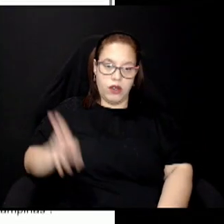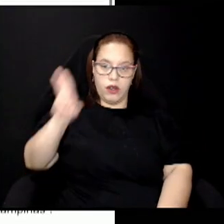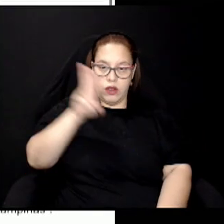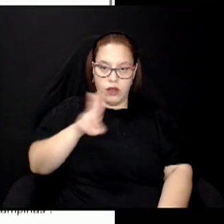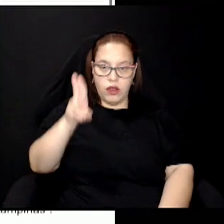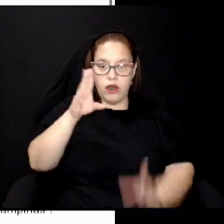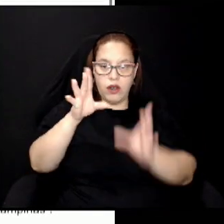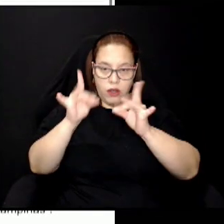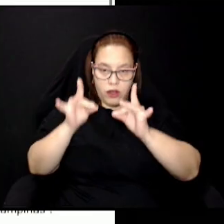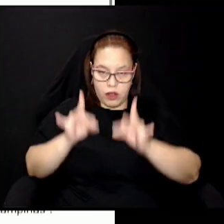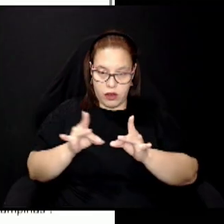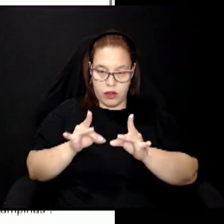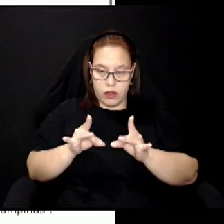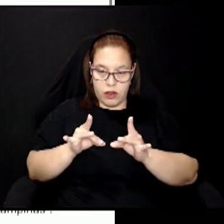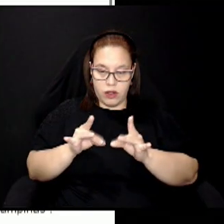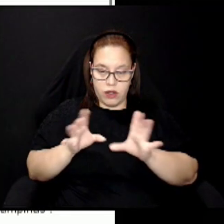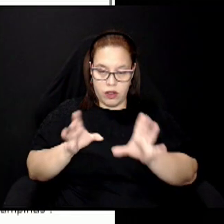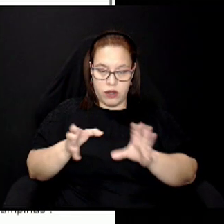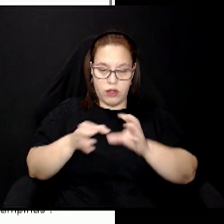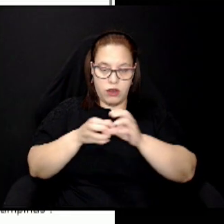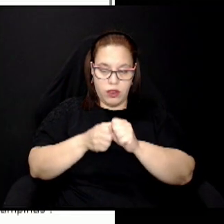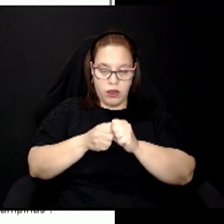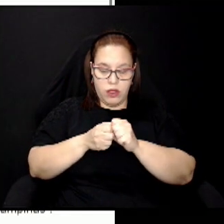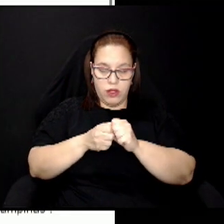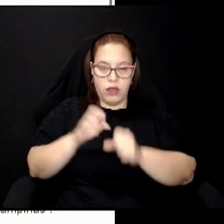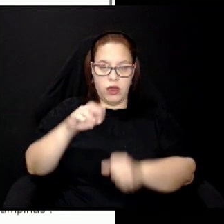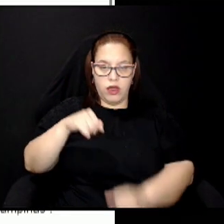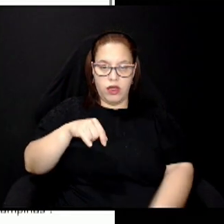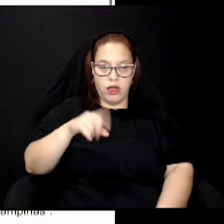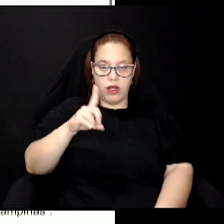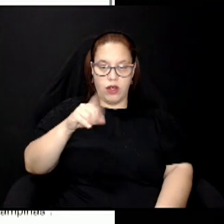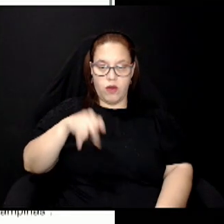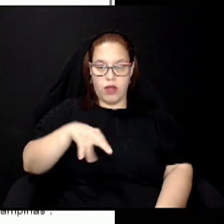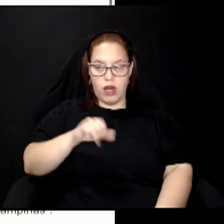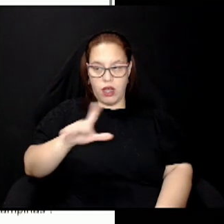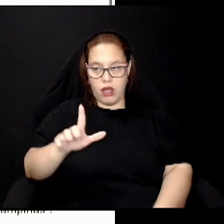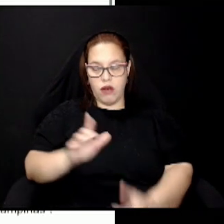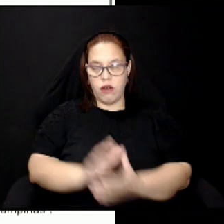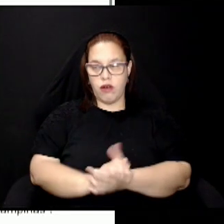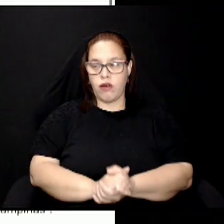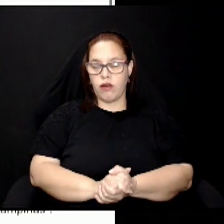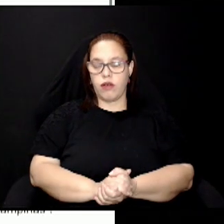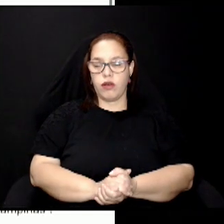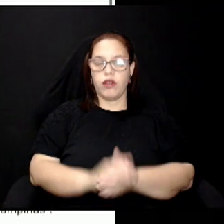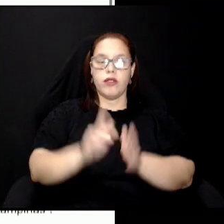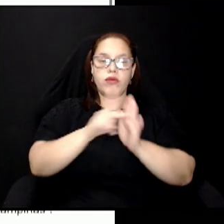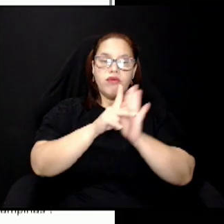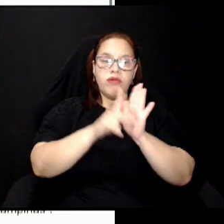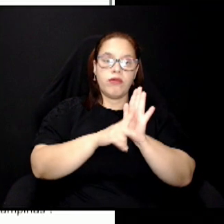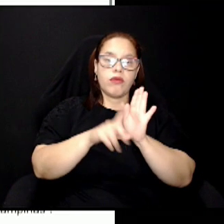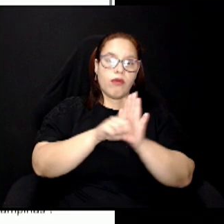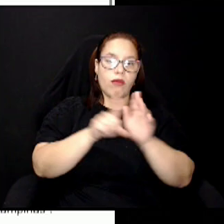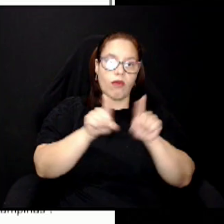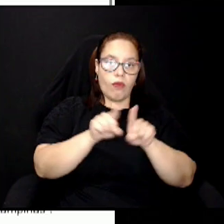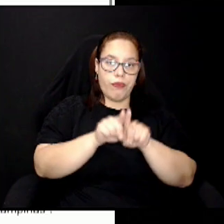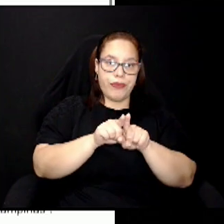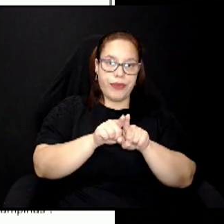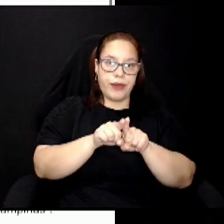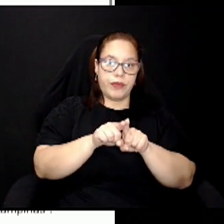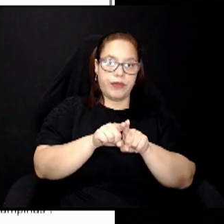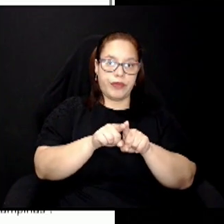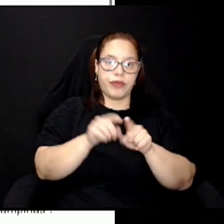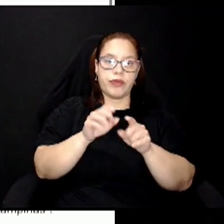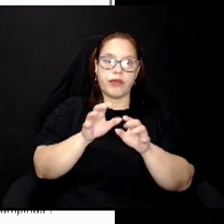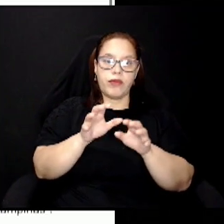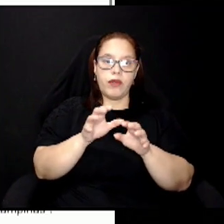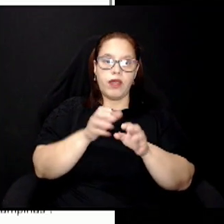especial para integrar a de bens dominicais. O projeto de lei também preserva a segregação